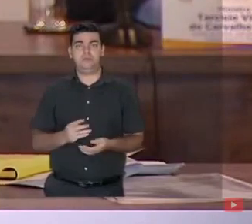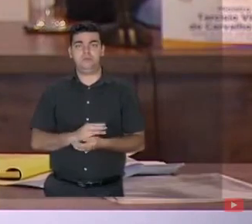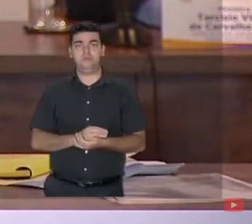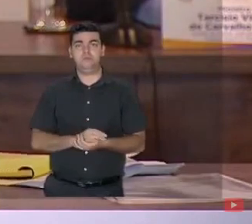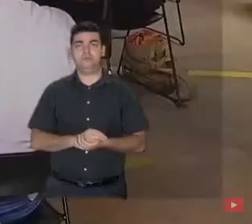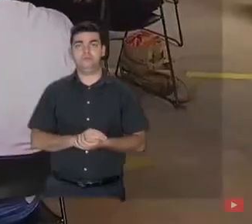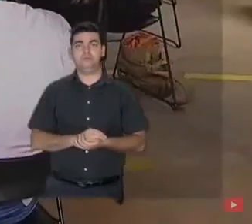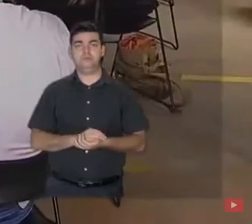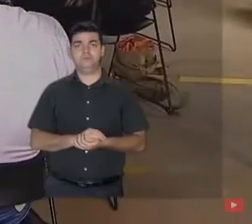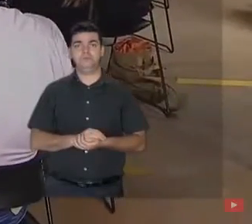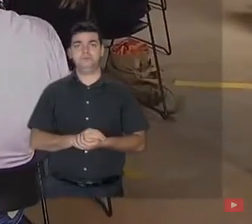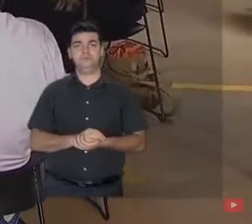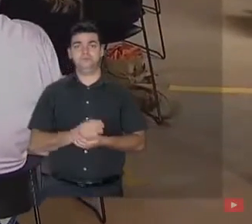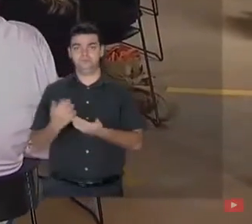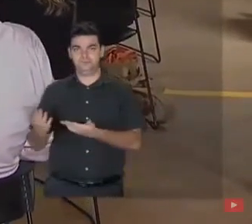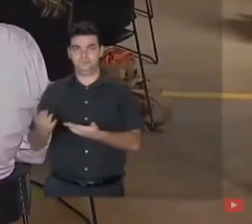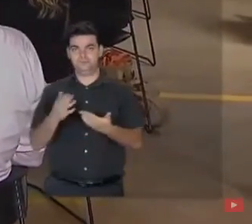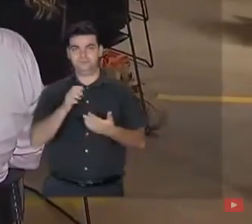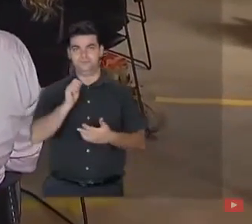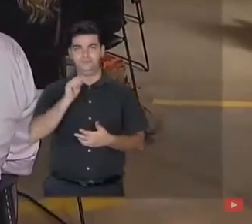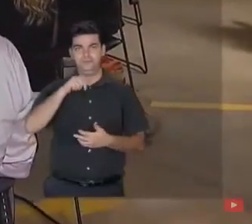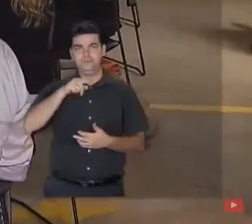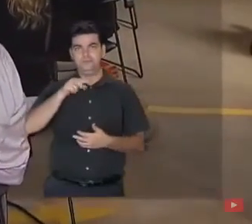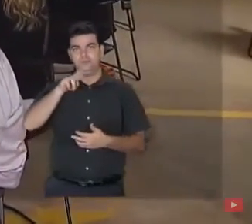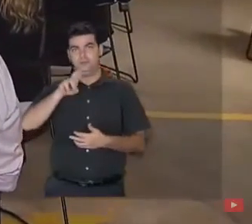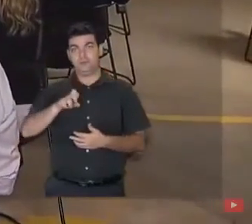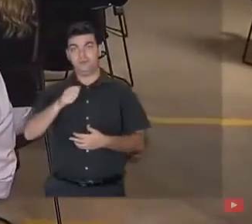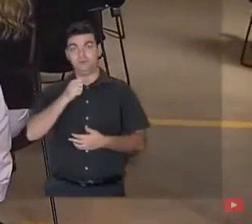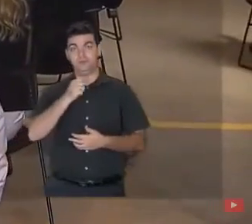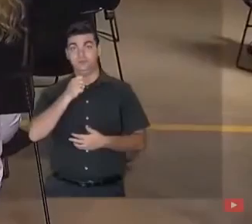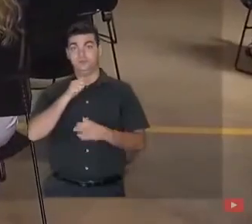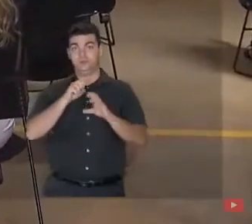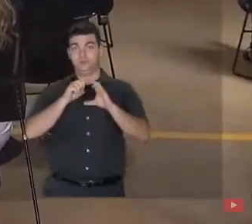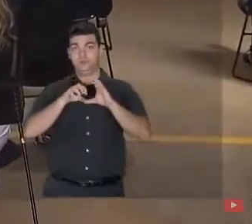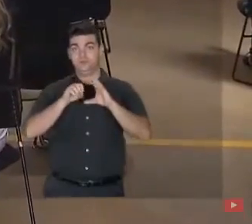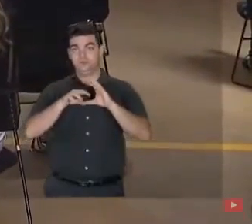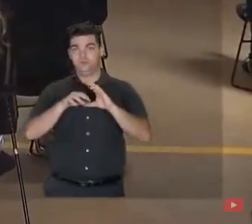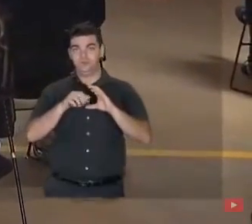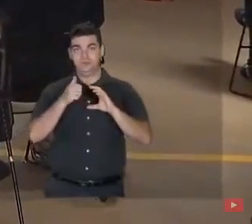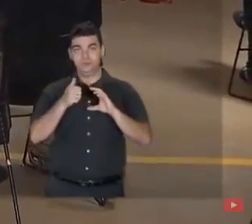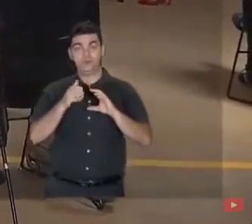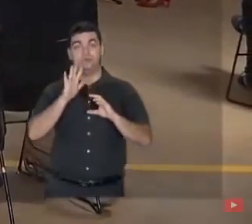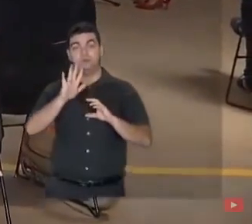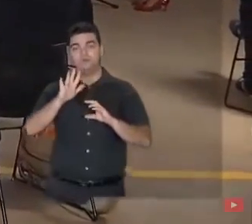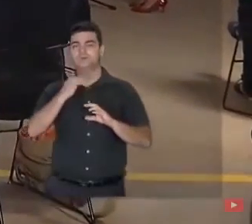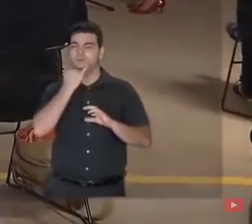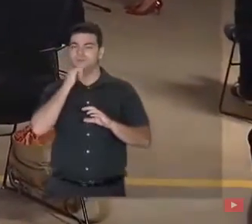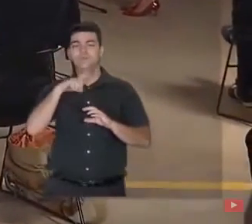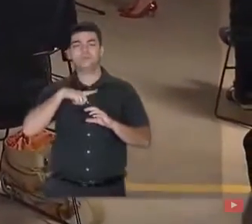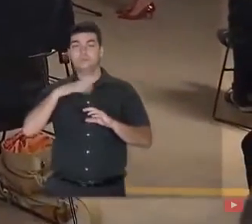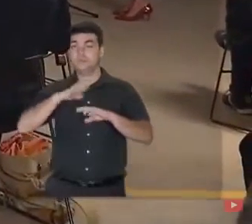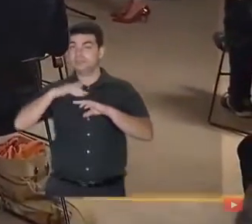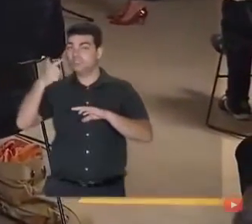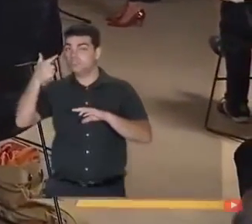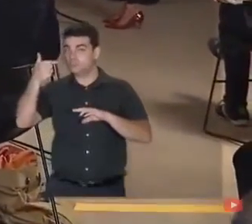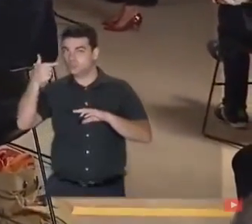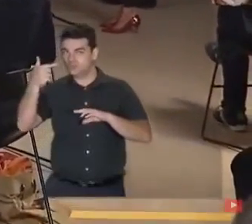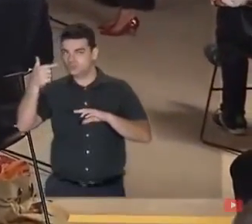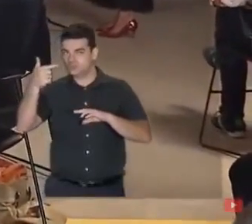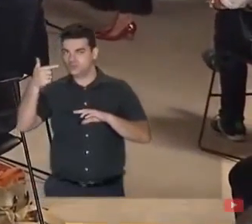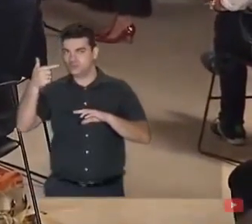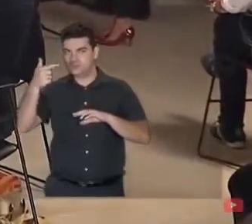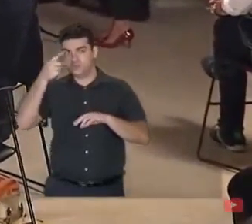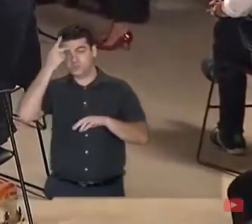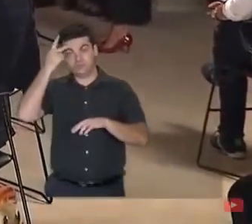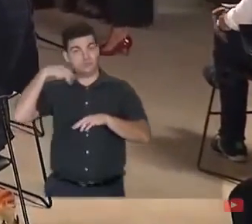Chamo agora André de Souza, do jornal O Globo. Pessoal, a gente ainda tem 12 repórteres inscritos, então eu gostaria de pedir